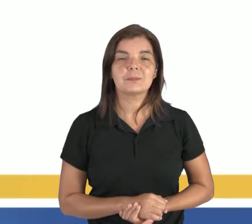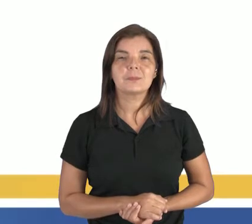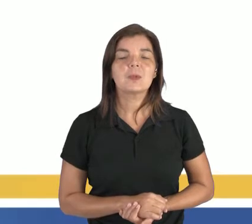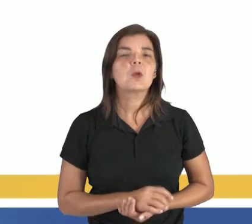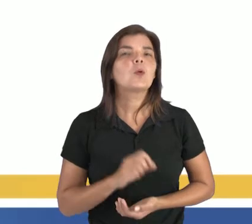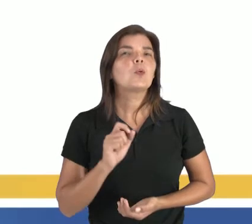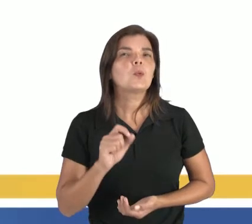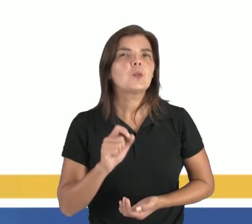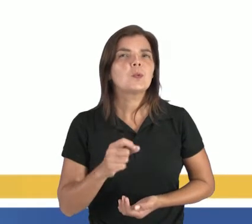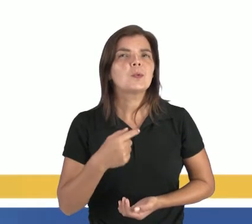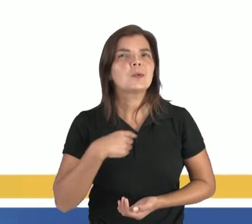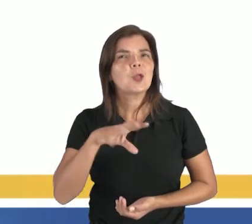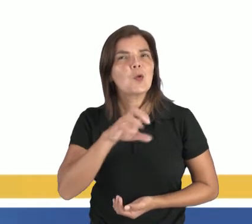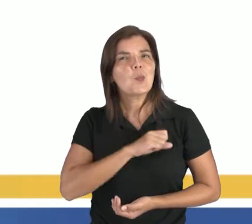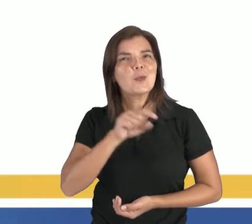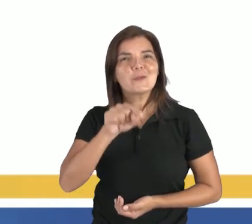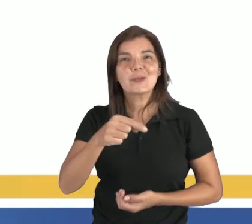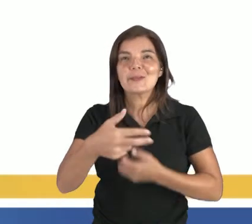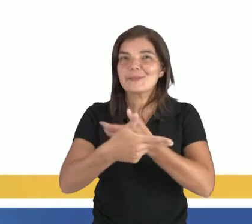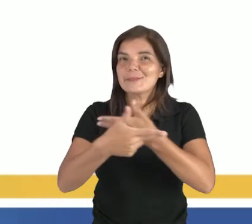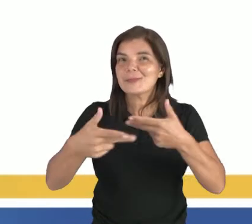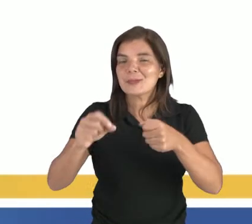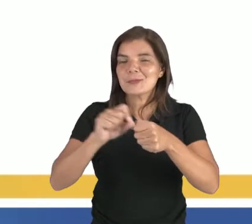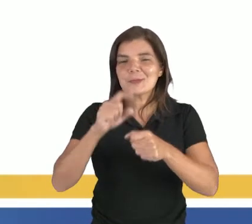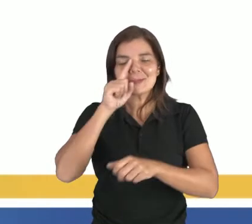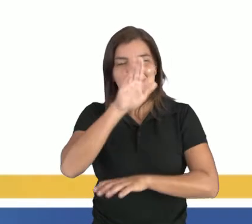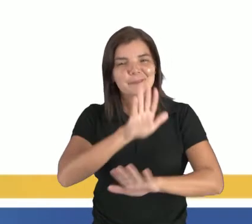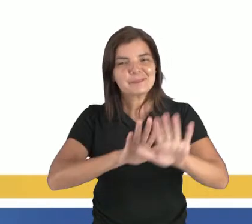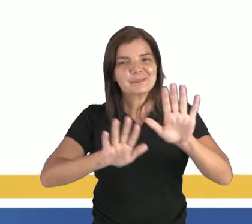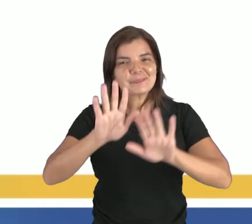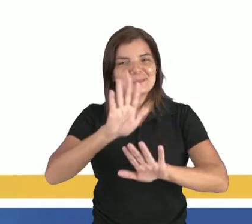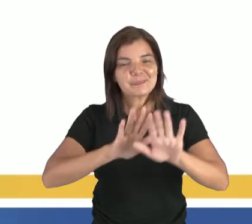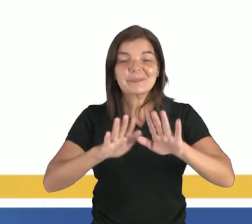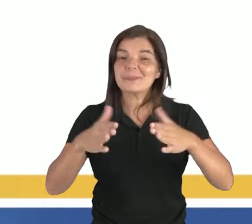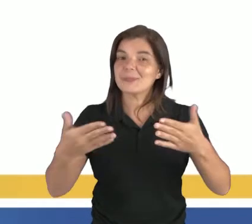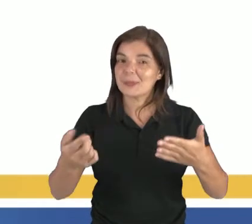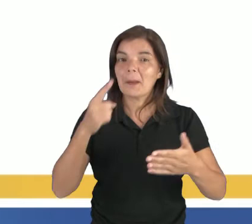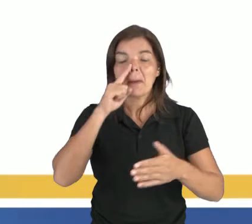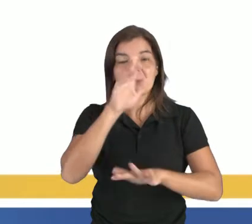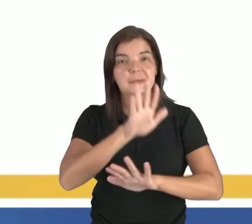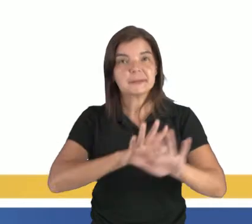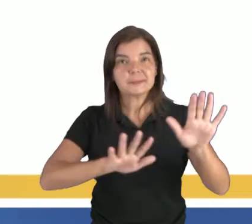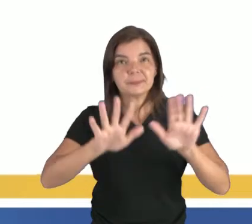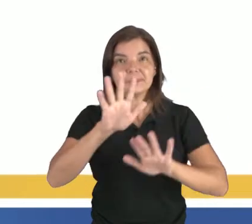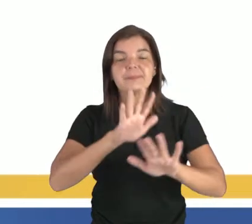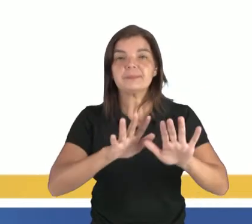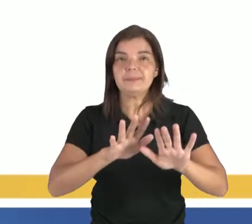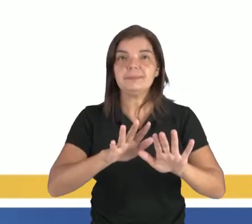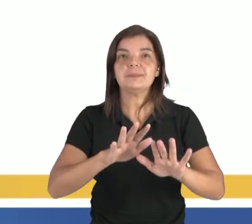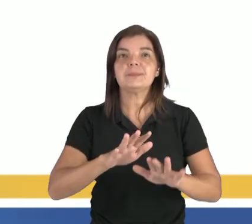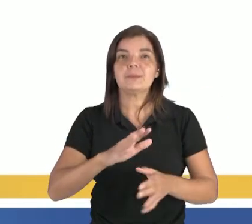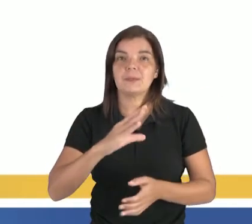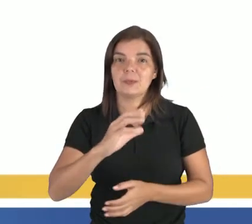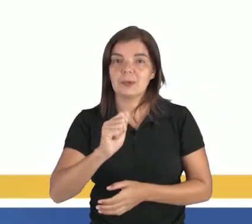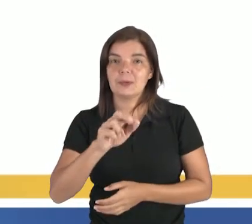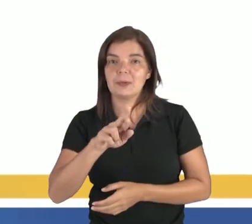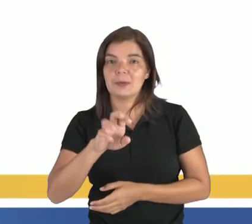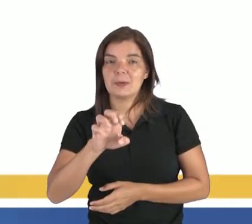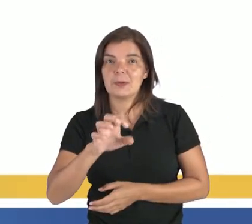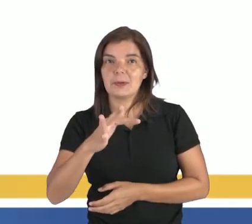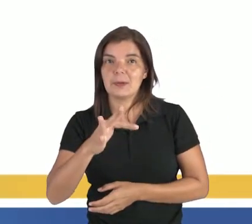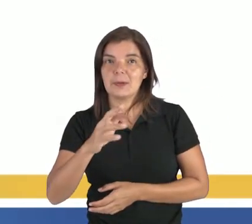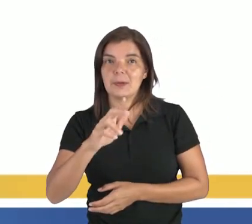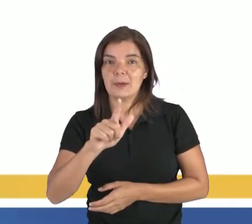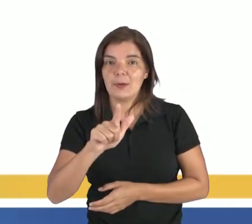O que eu amo em você é que você faz coisas cuidadosamente. Então, cuidadosamente, carefully.